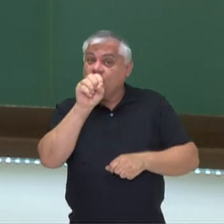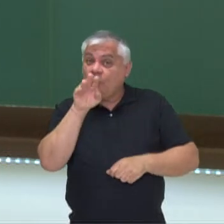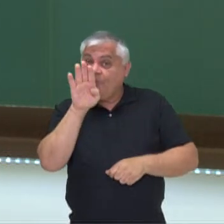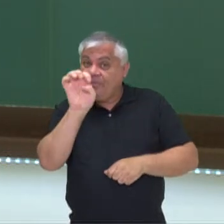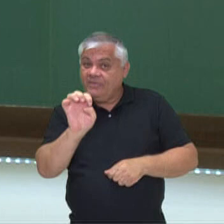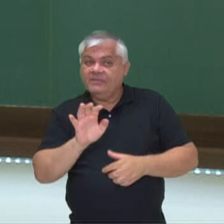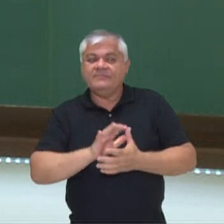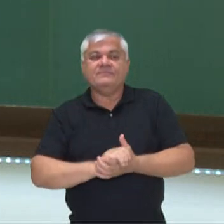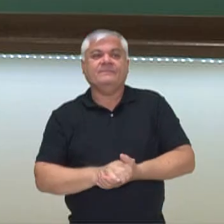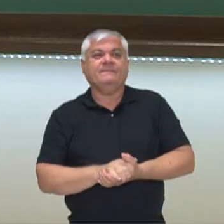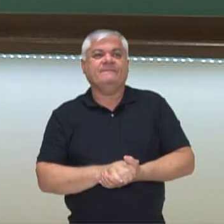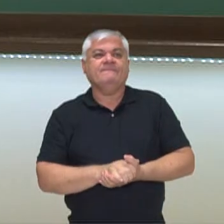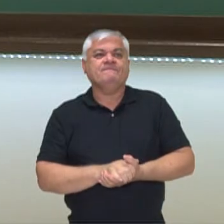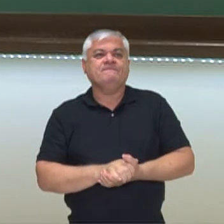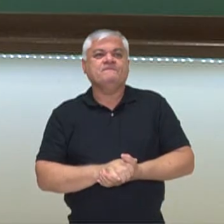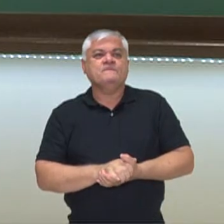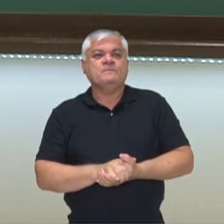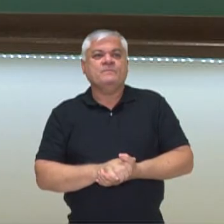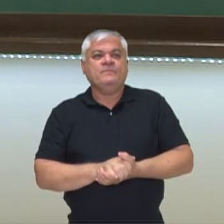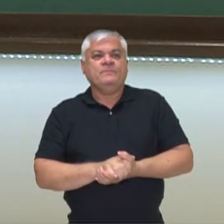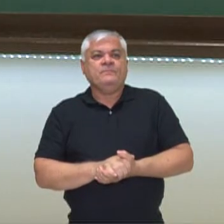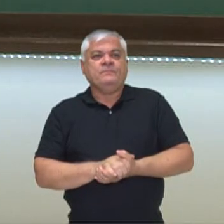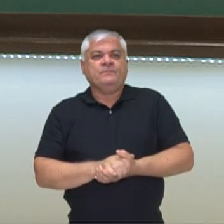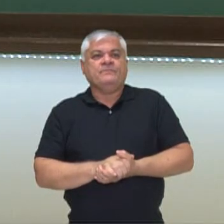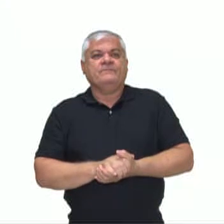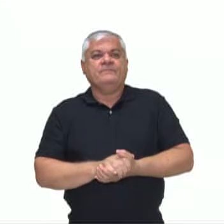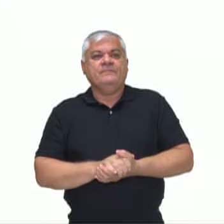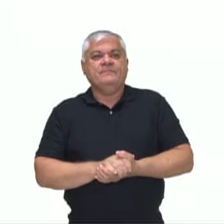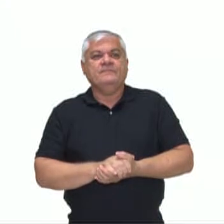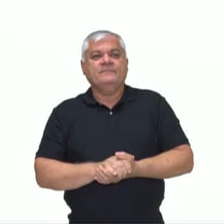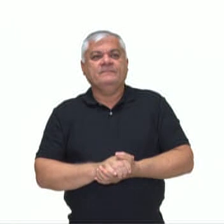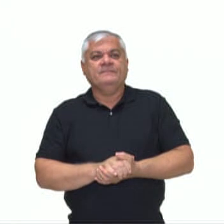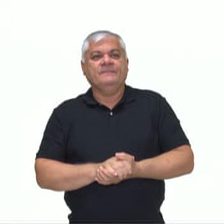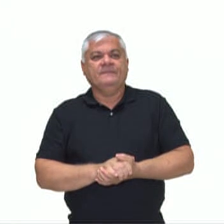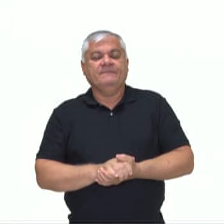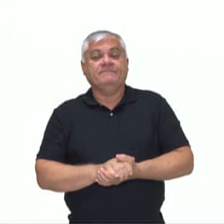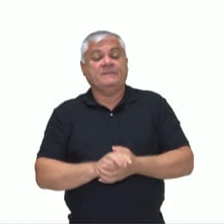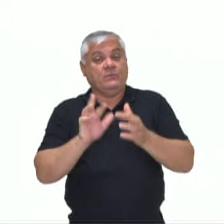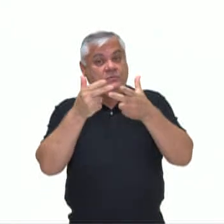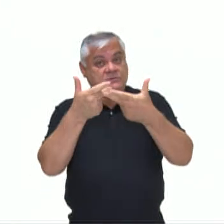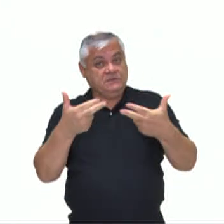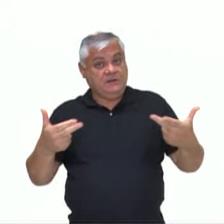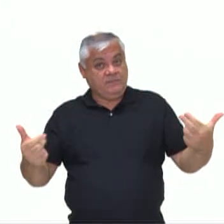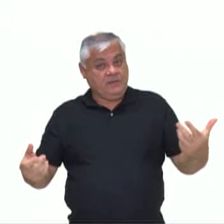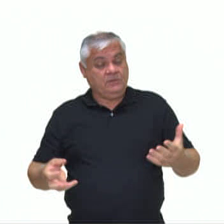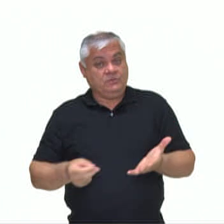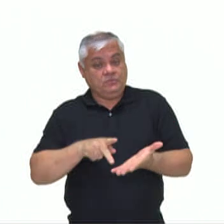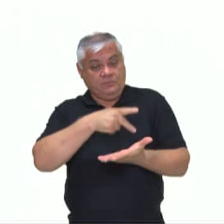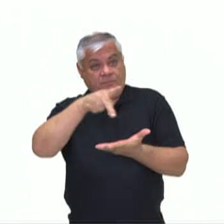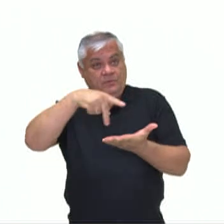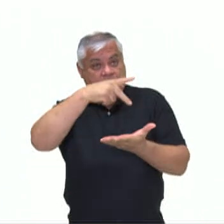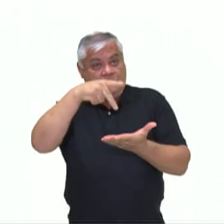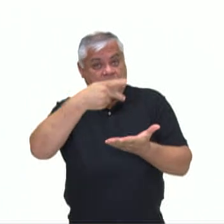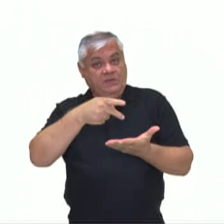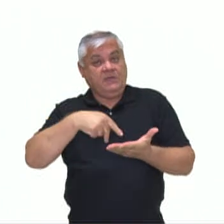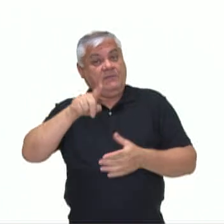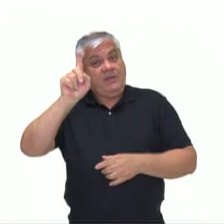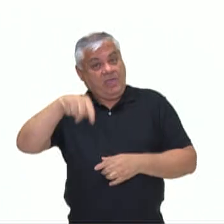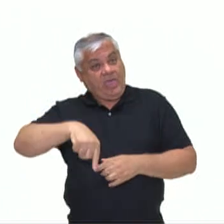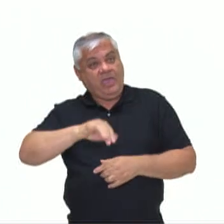6º ano. The elements of a poem, os elementos do poema,